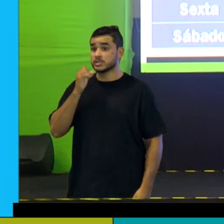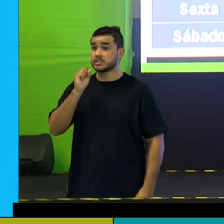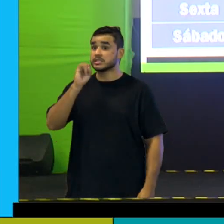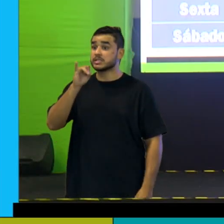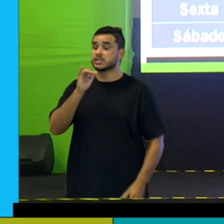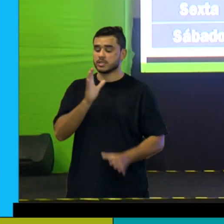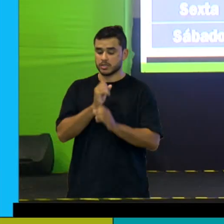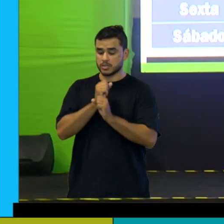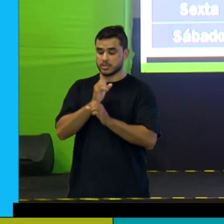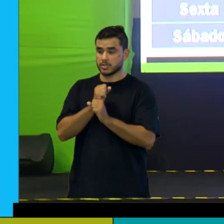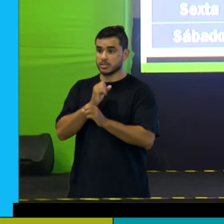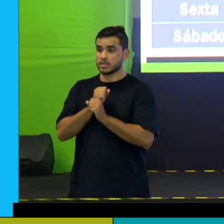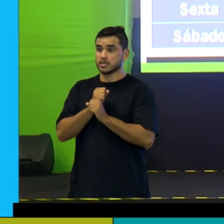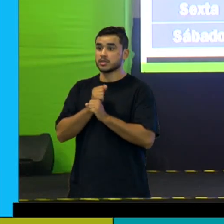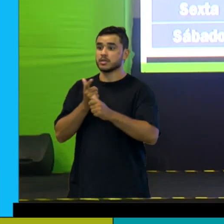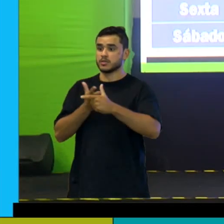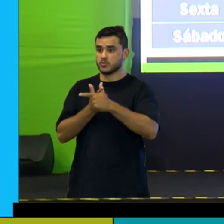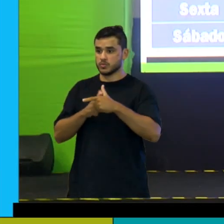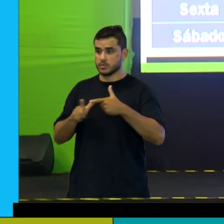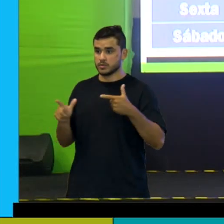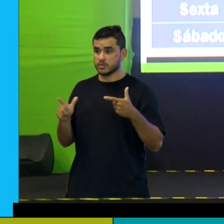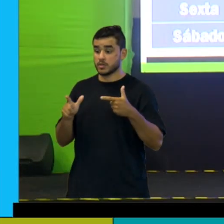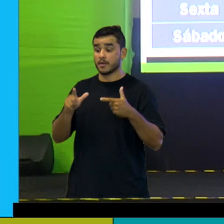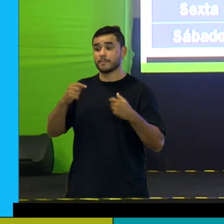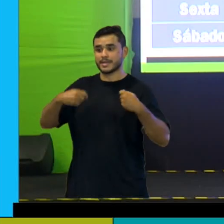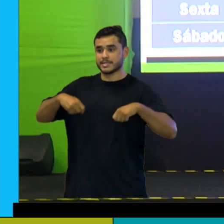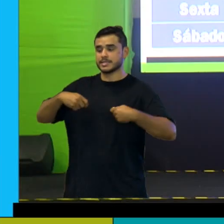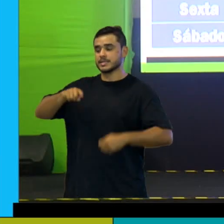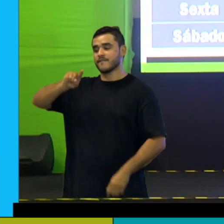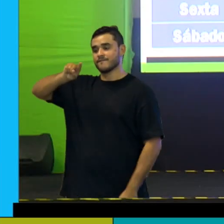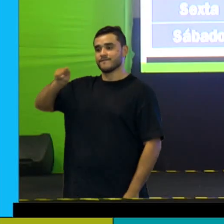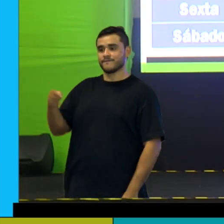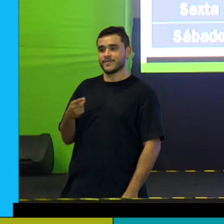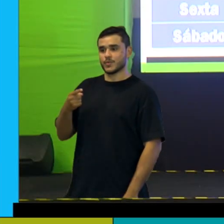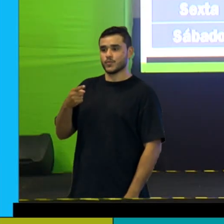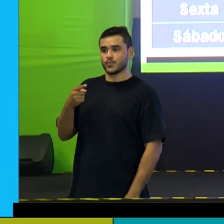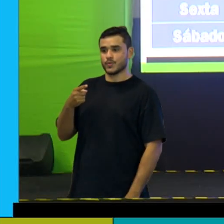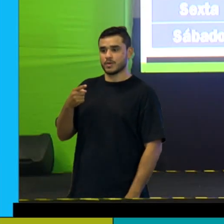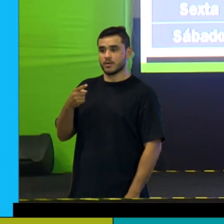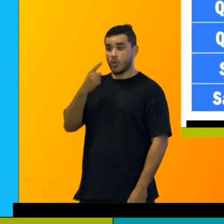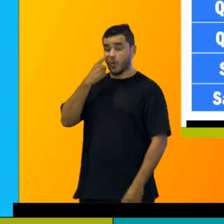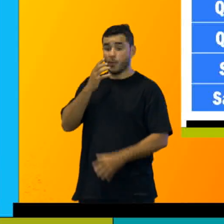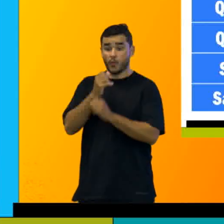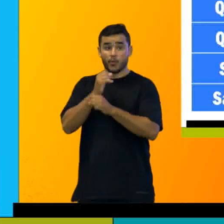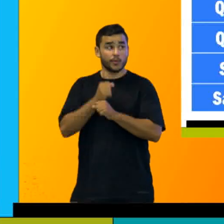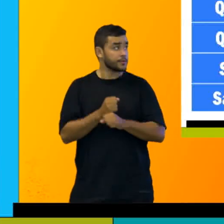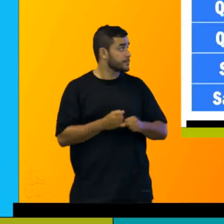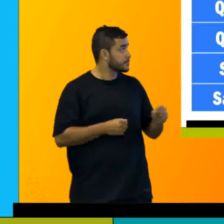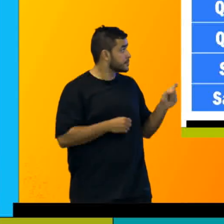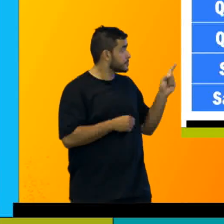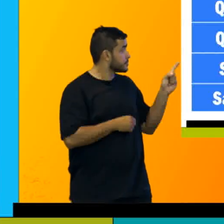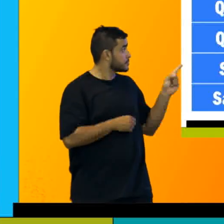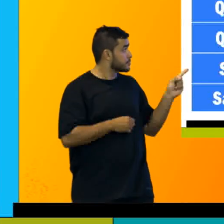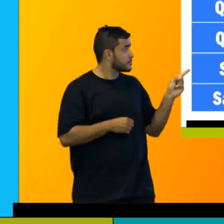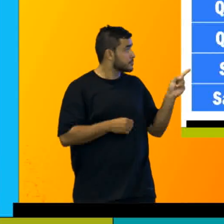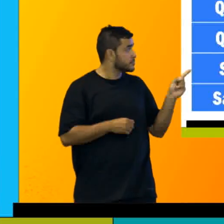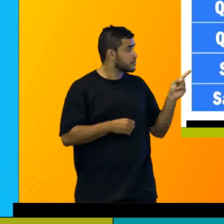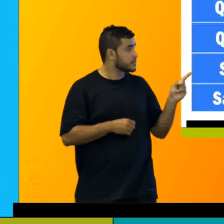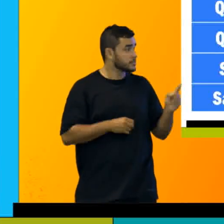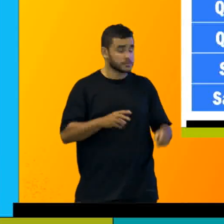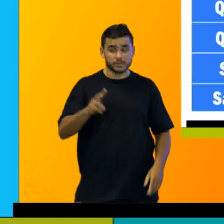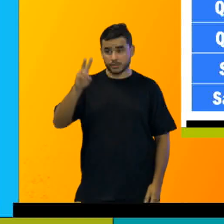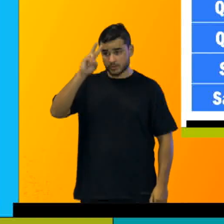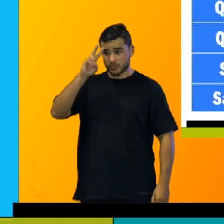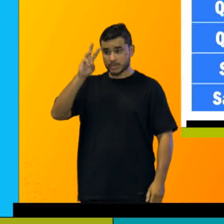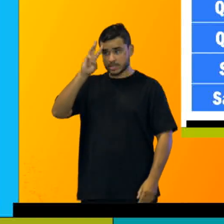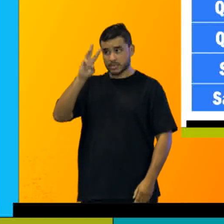fazer essa conta de divisão com vírgula. Quantas contas, ó? Segunda, terça, quarta, quinta,